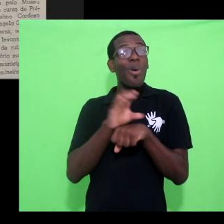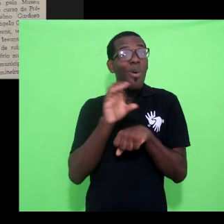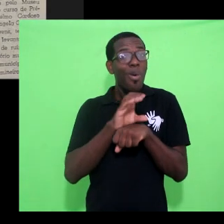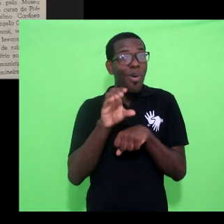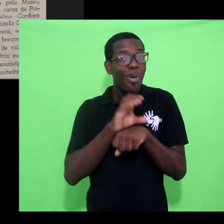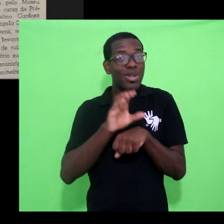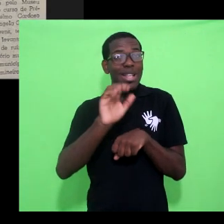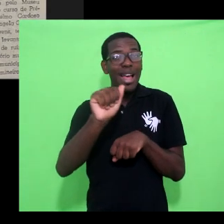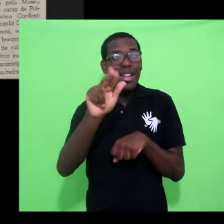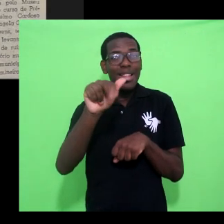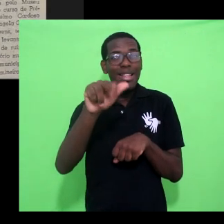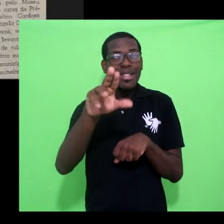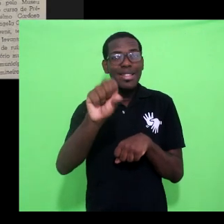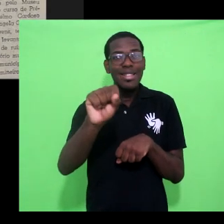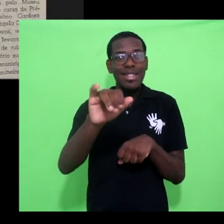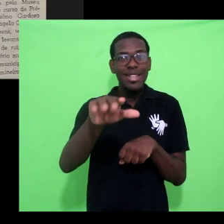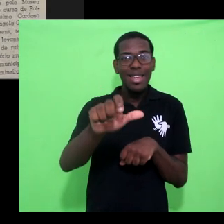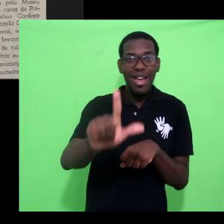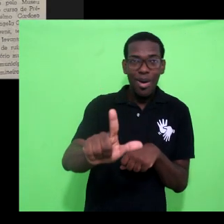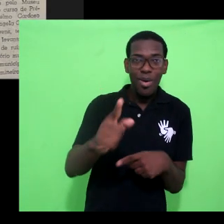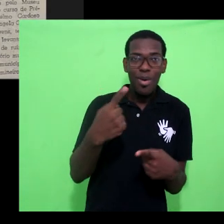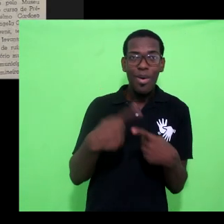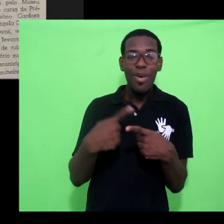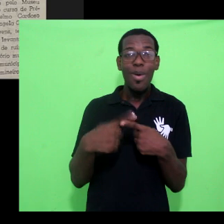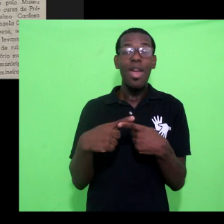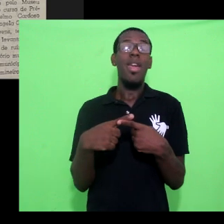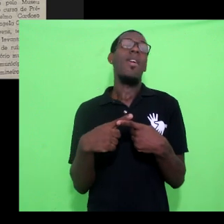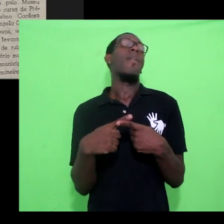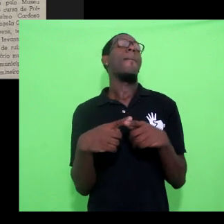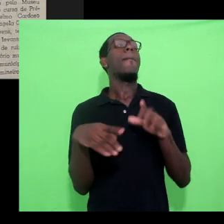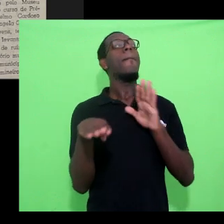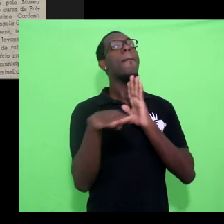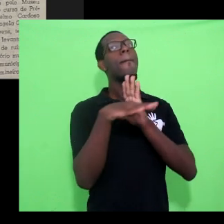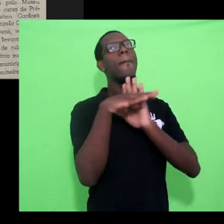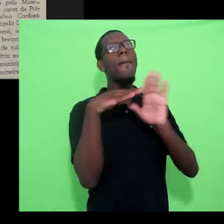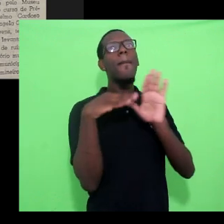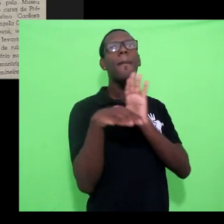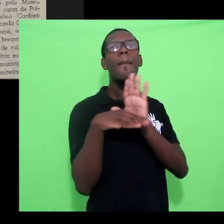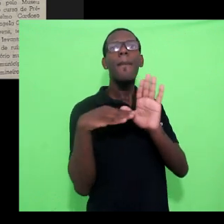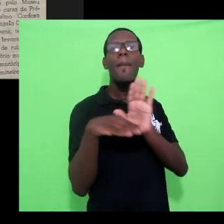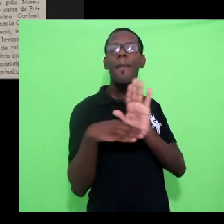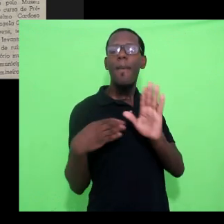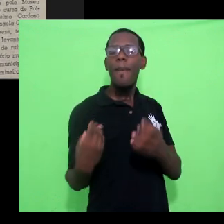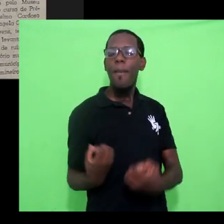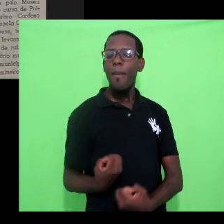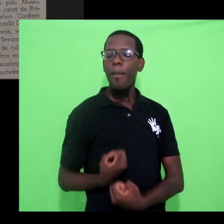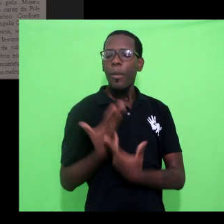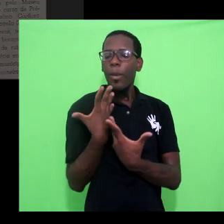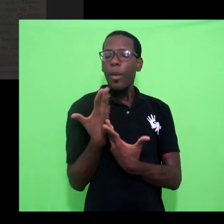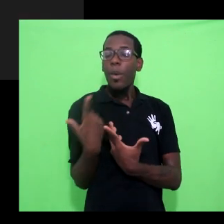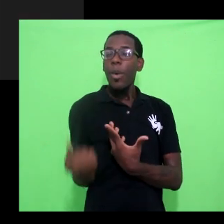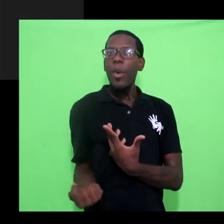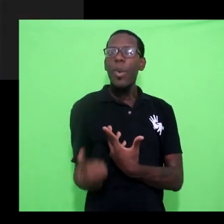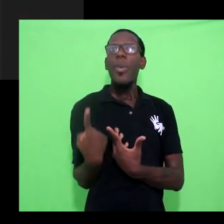as melhores poesias de amor. Eu estava no curso